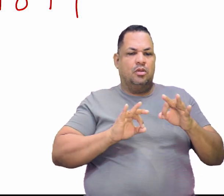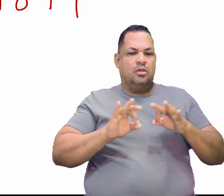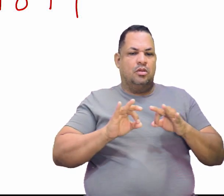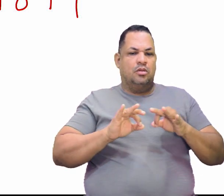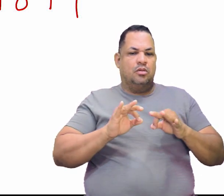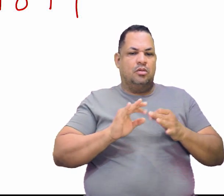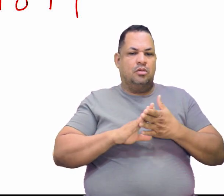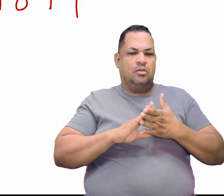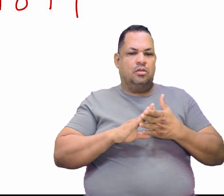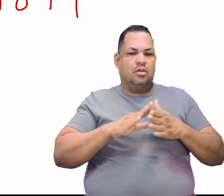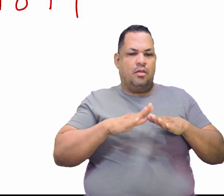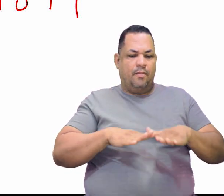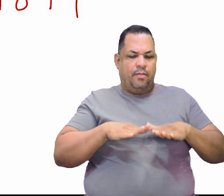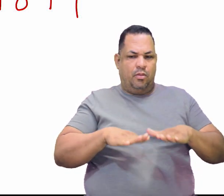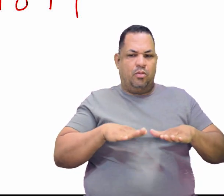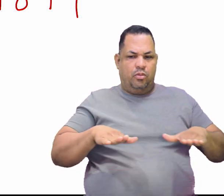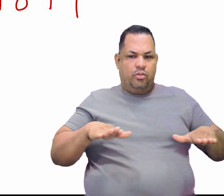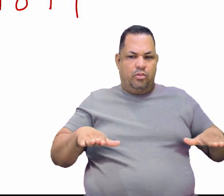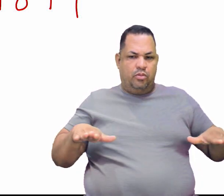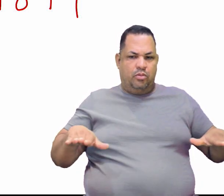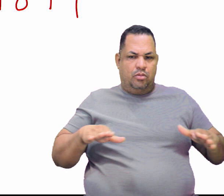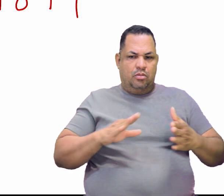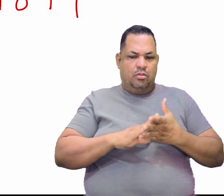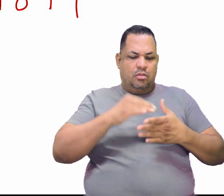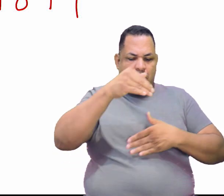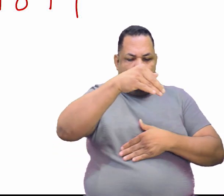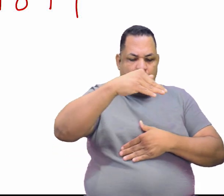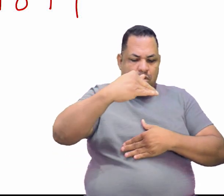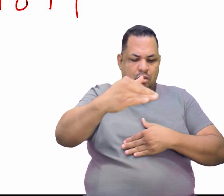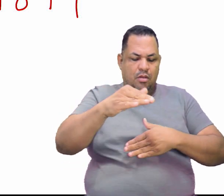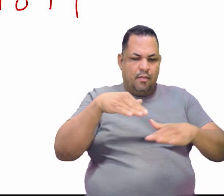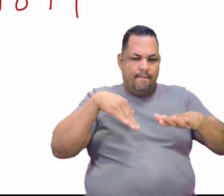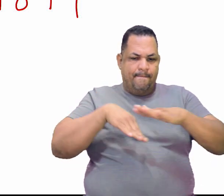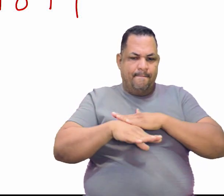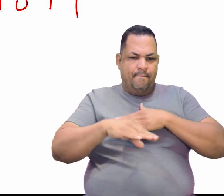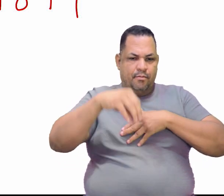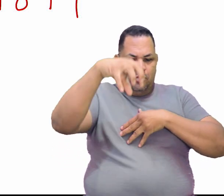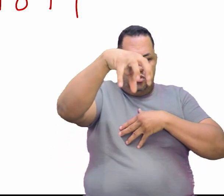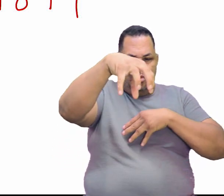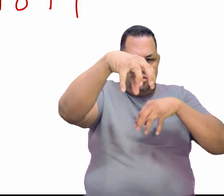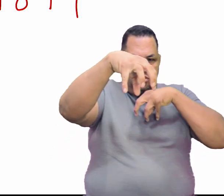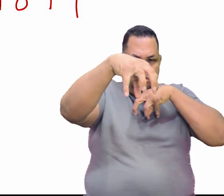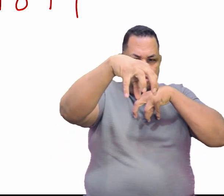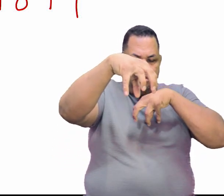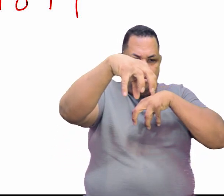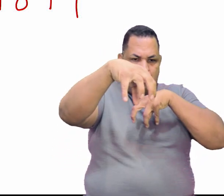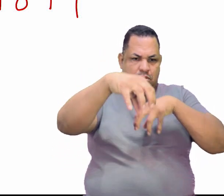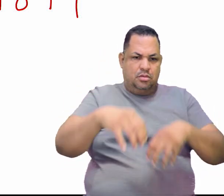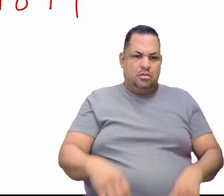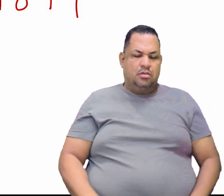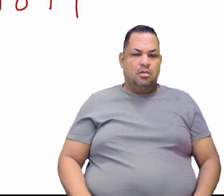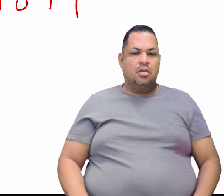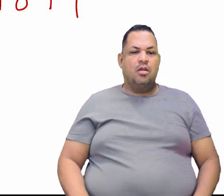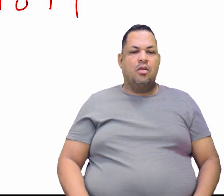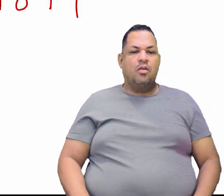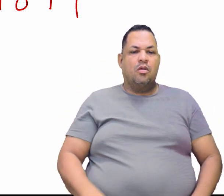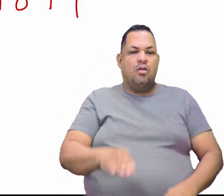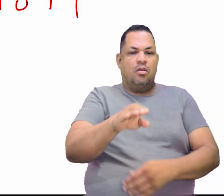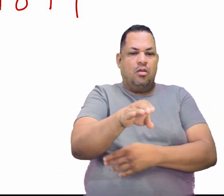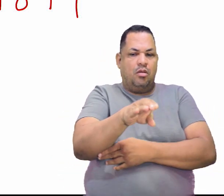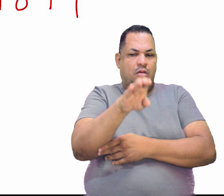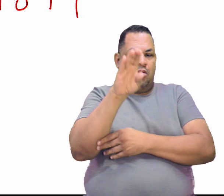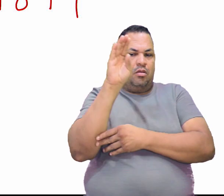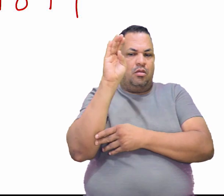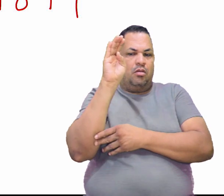coloca o concreto na cabeça das pontes. Esse aqui é um guindaste, muito famoso